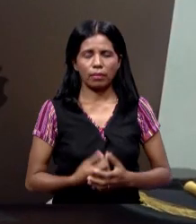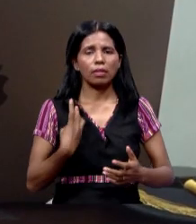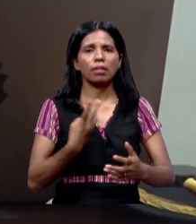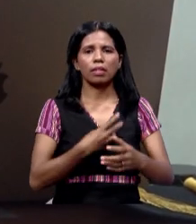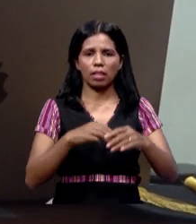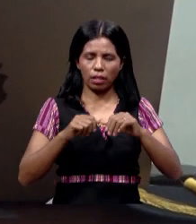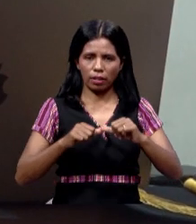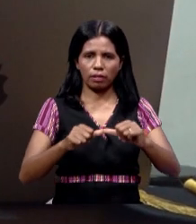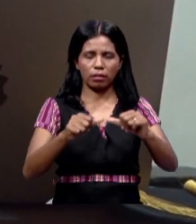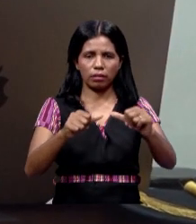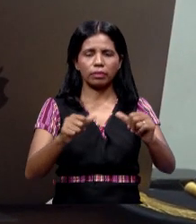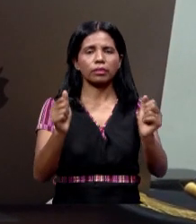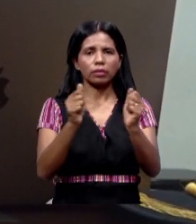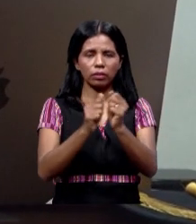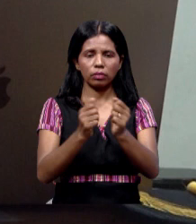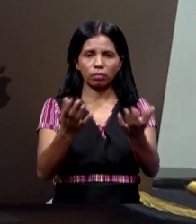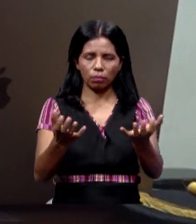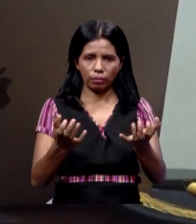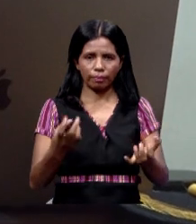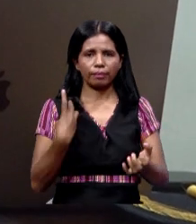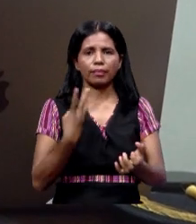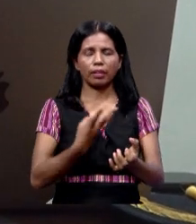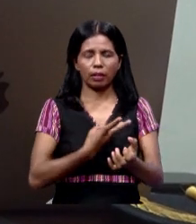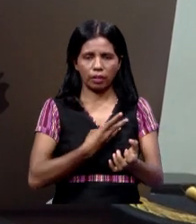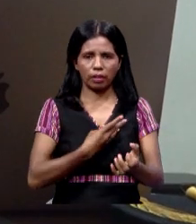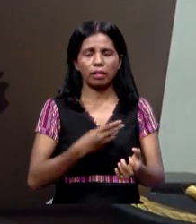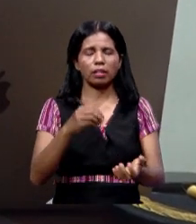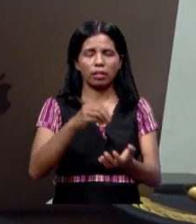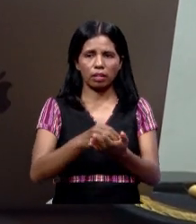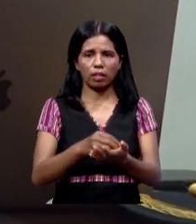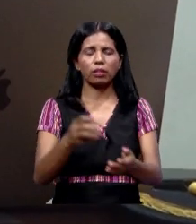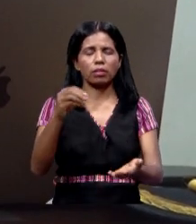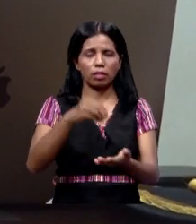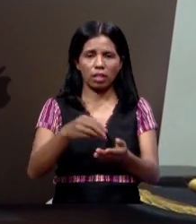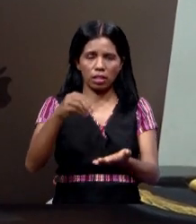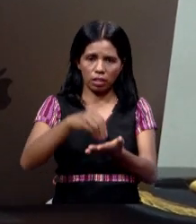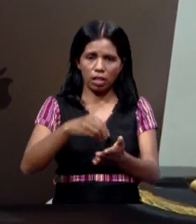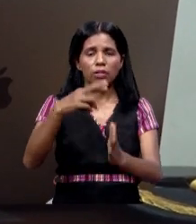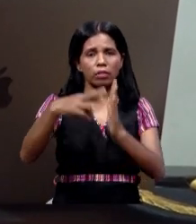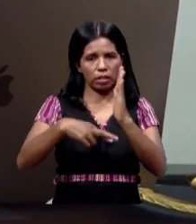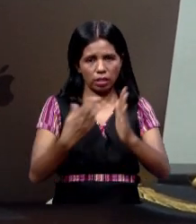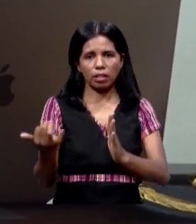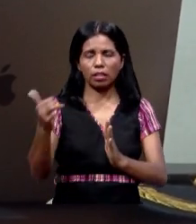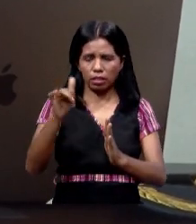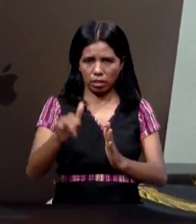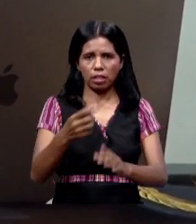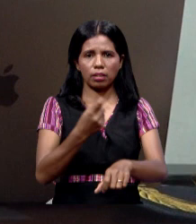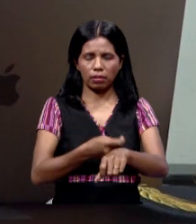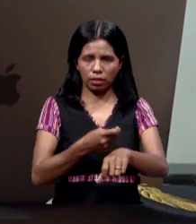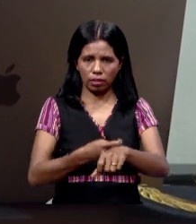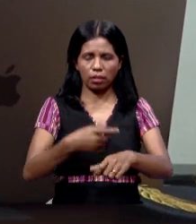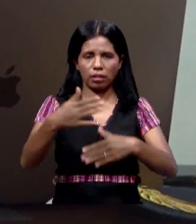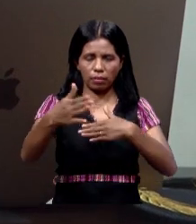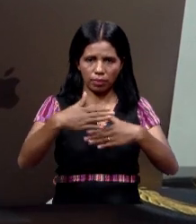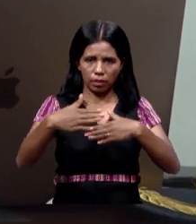continua ho commitmento atu assegura impõe regras irane e ao mesmo tempo hak basic